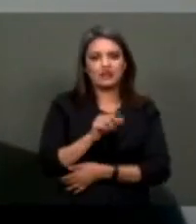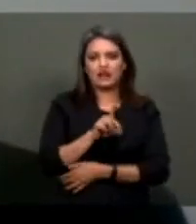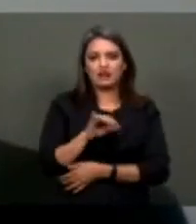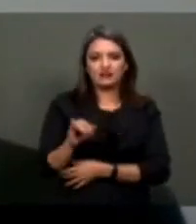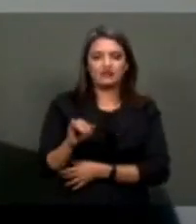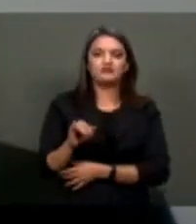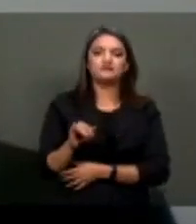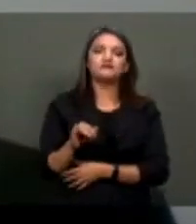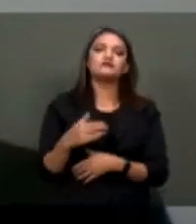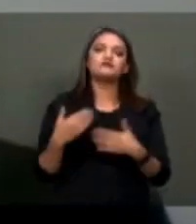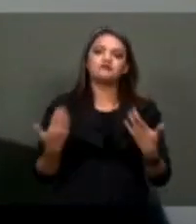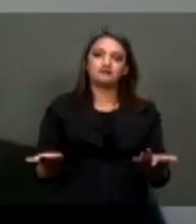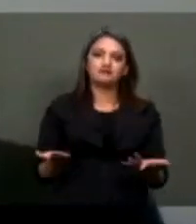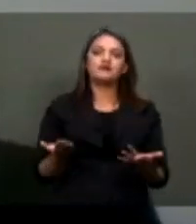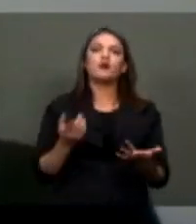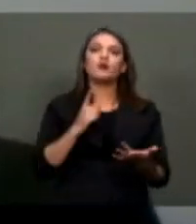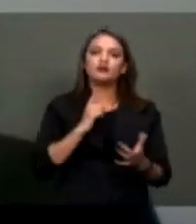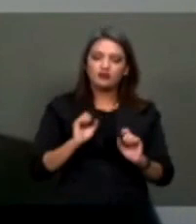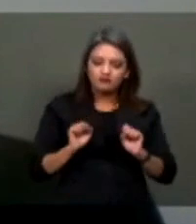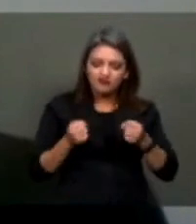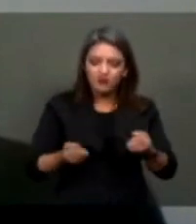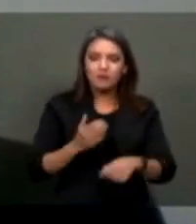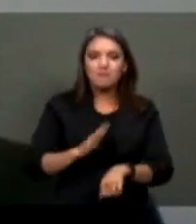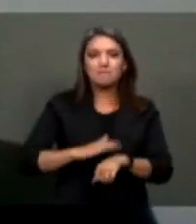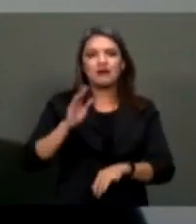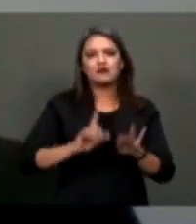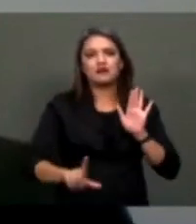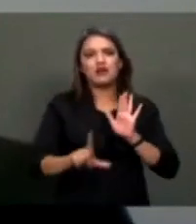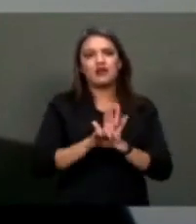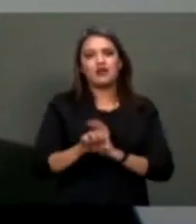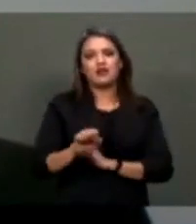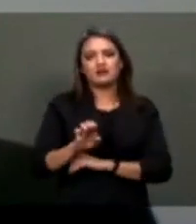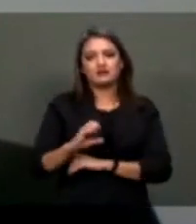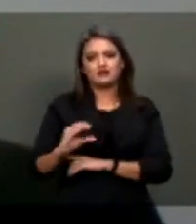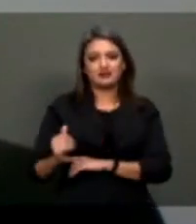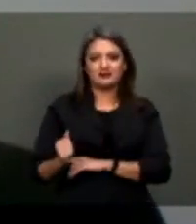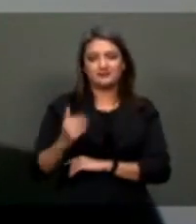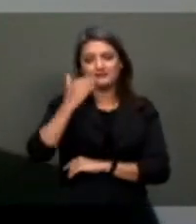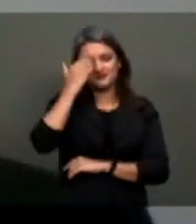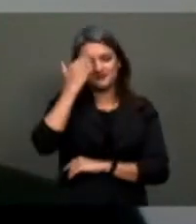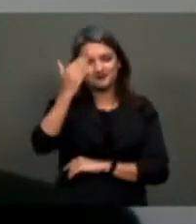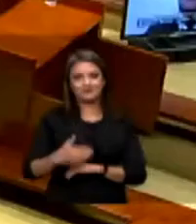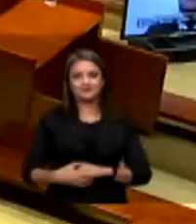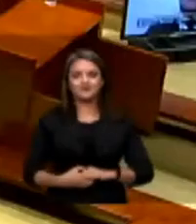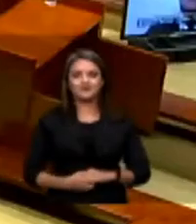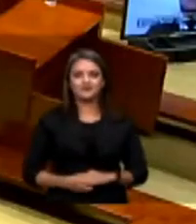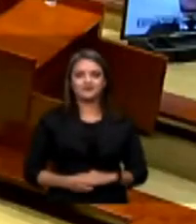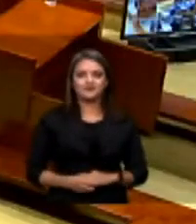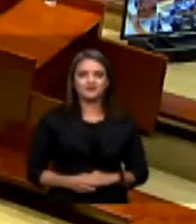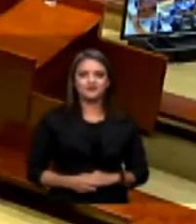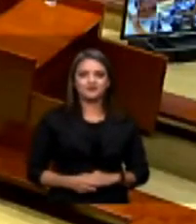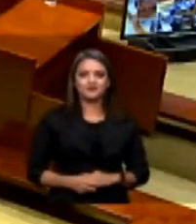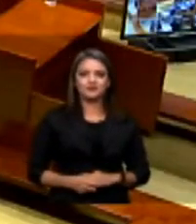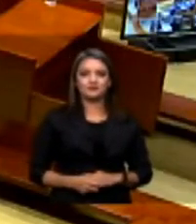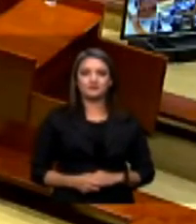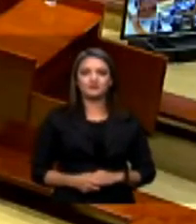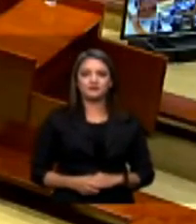e bem assim fortalecer Cida a lei ser muito obrigada Celeste